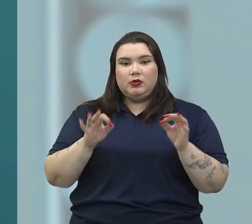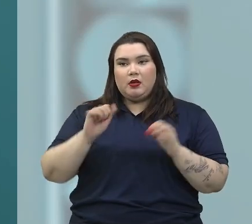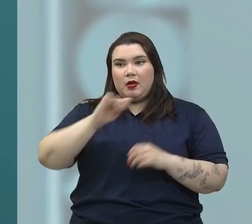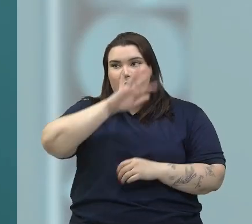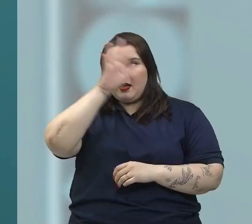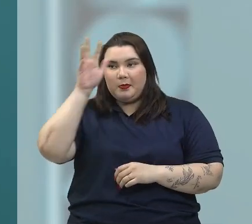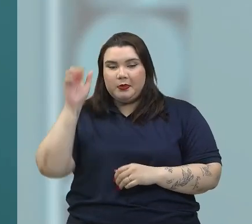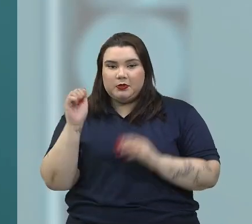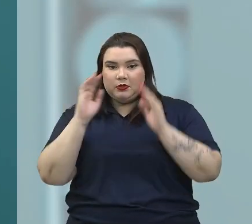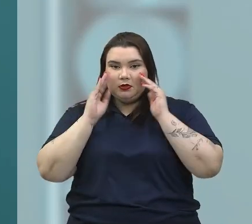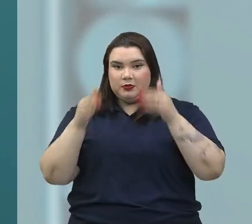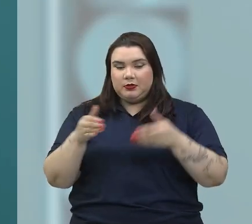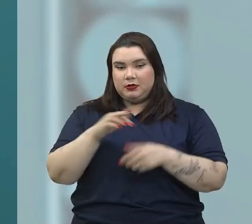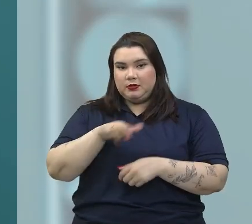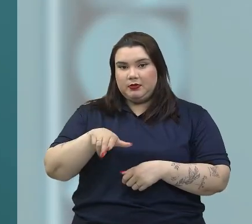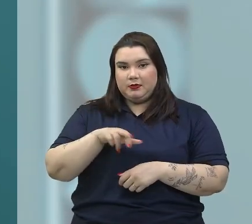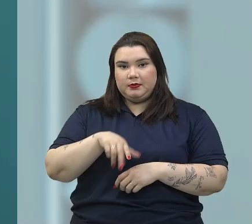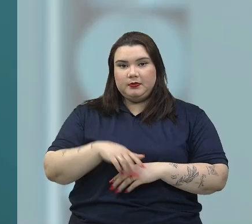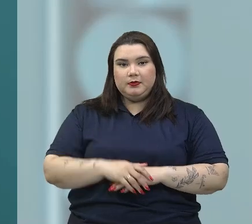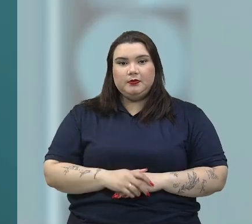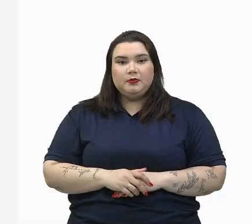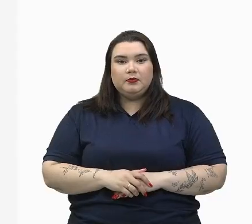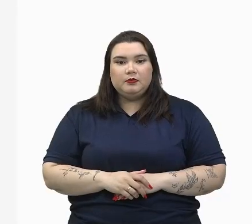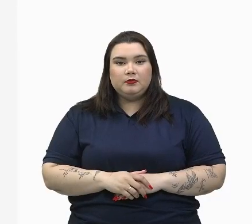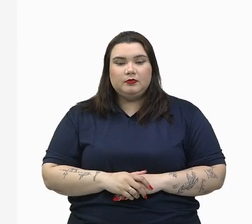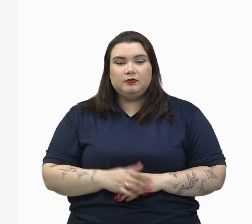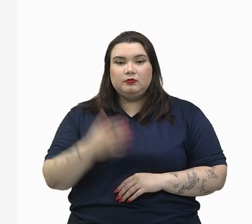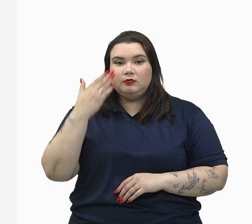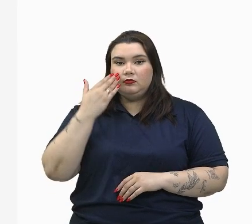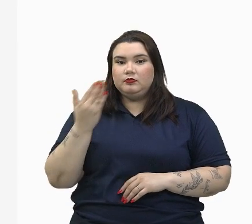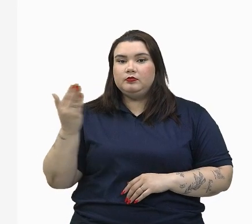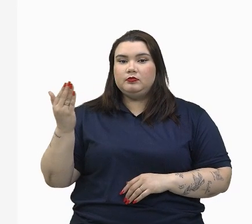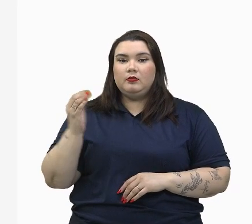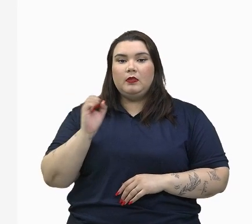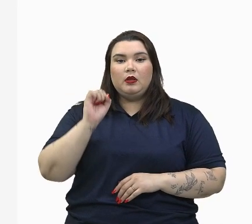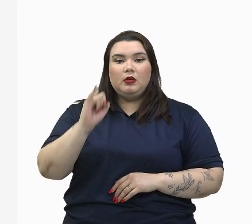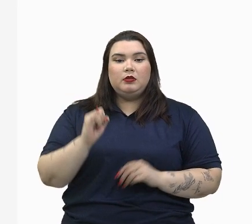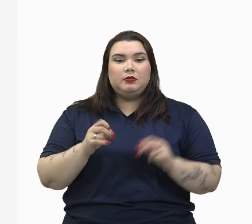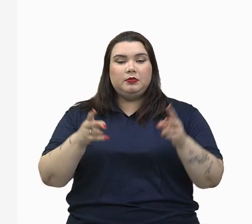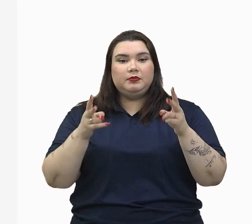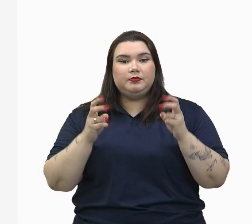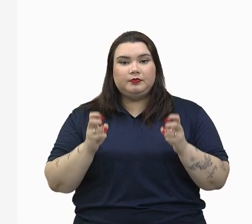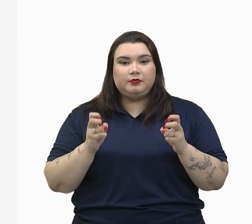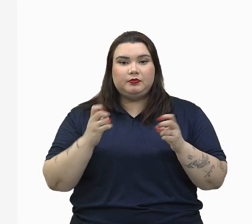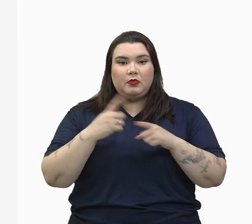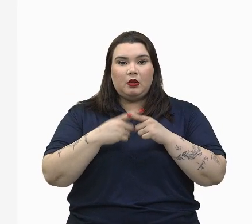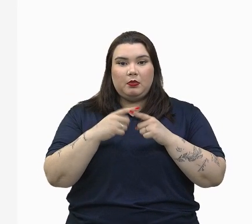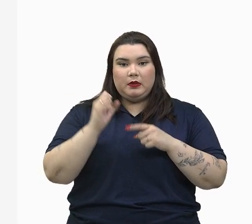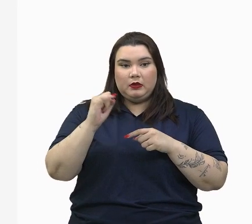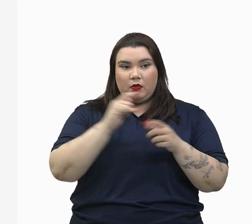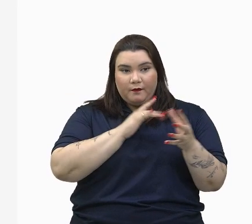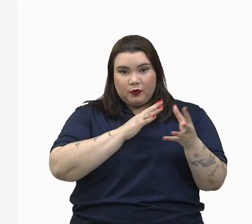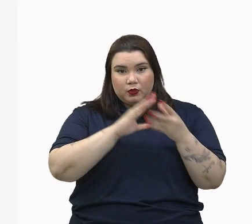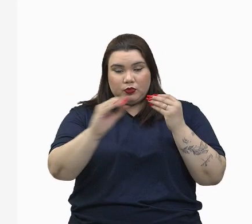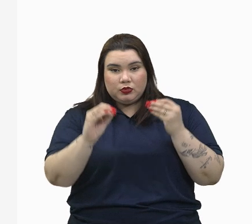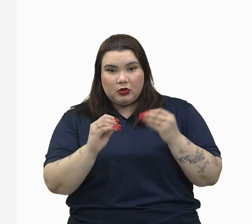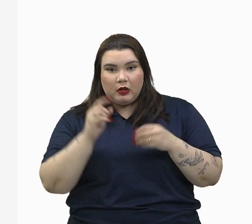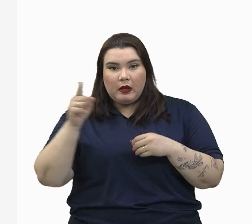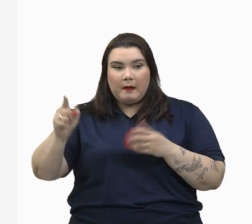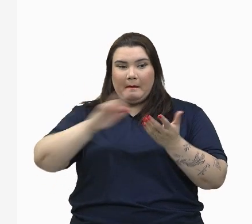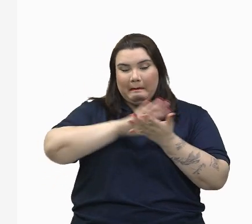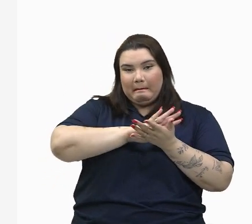Amazonas especificamente. Vamos voltar lá. Então, se vocês perceberem aí, ó, pois aqueles que fugiam de nós,